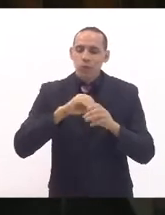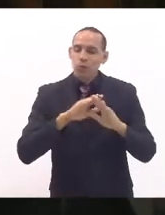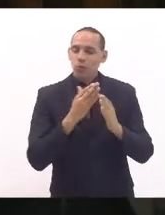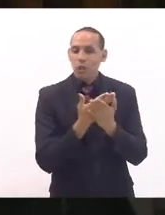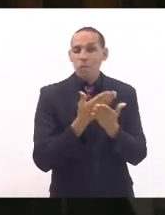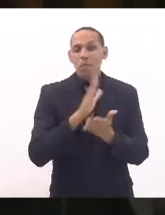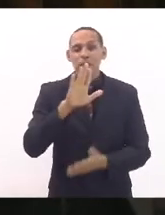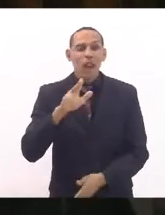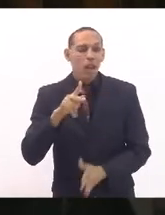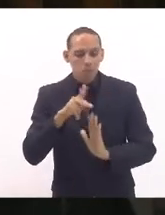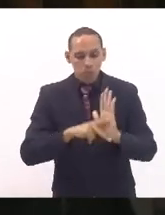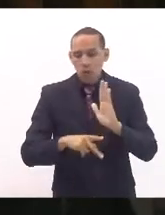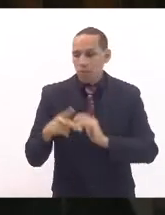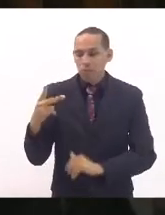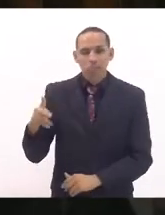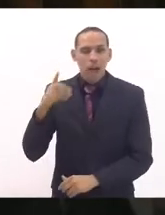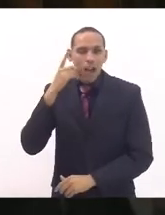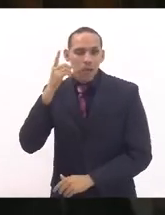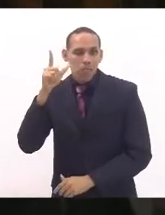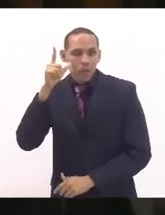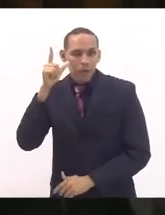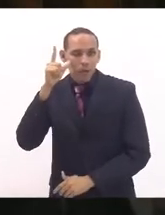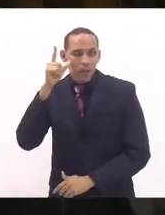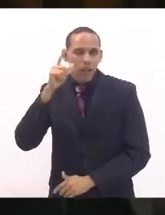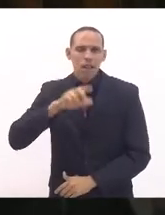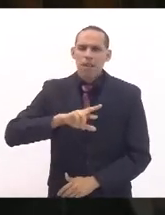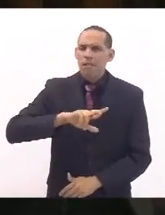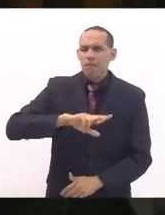projeto da deputada Lucinha, ele não visa